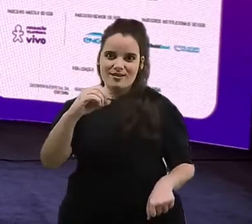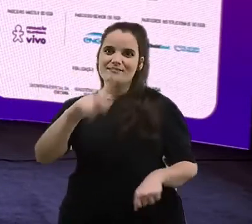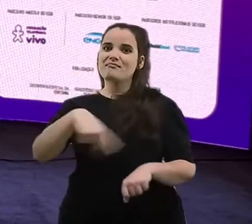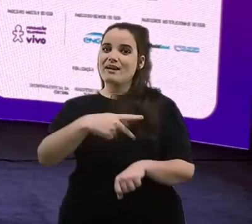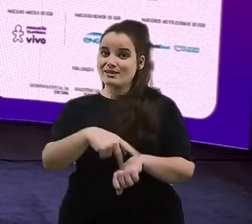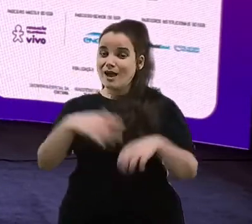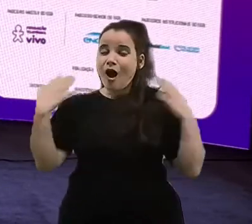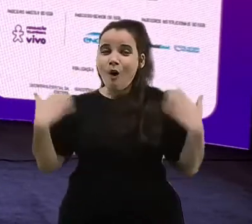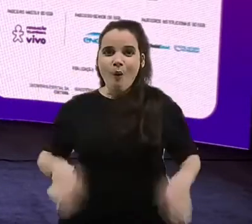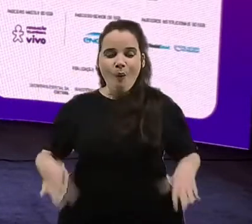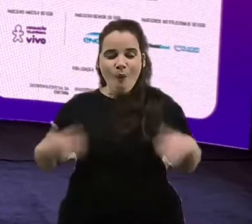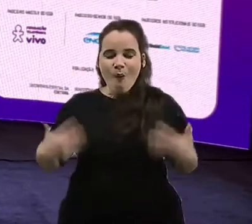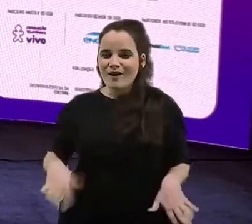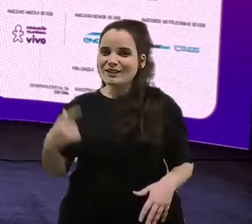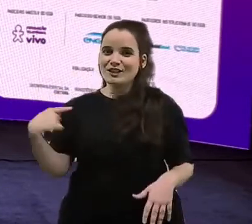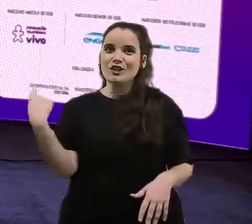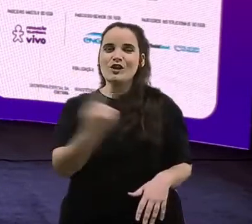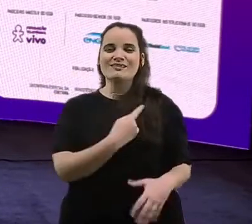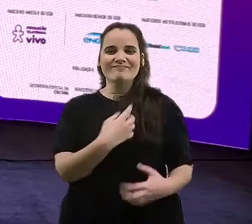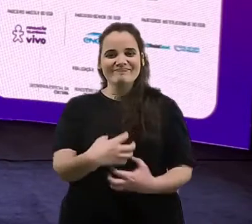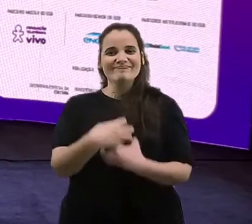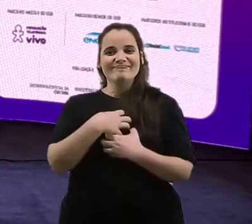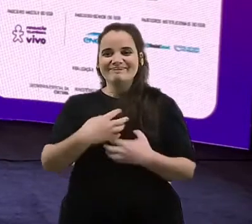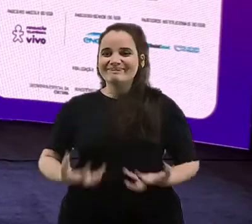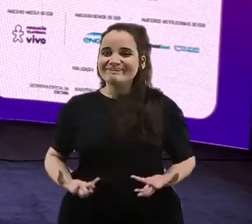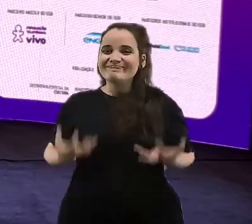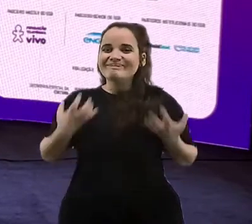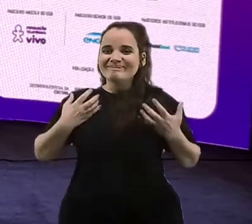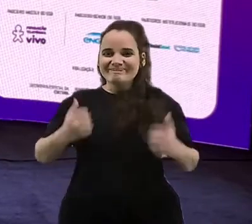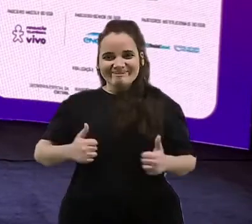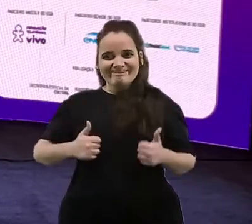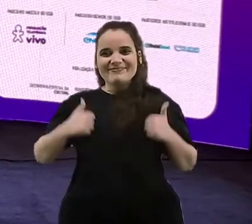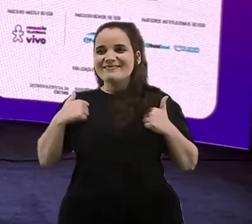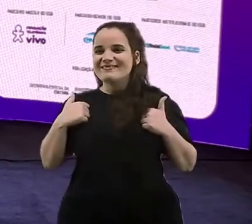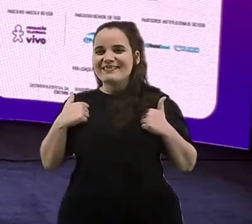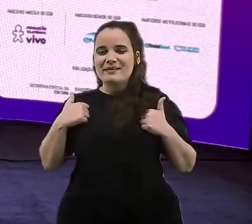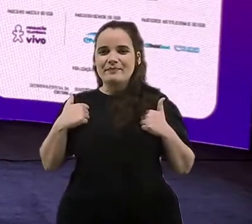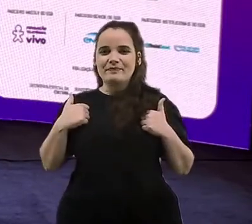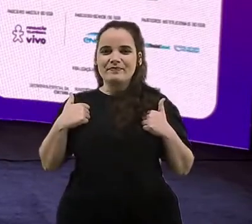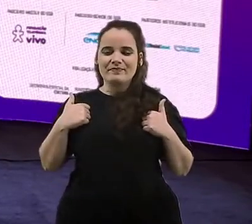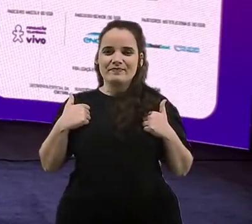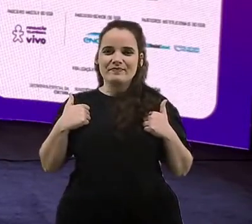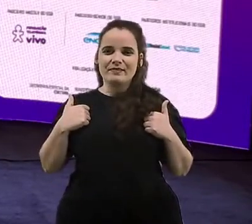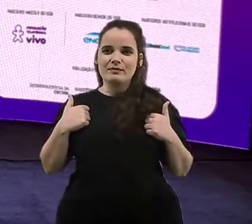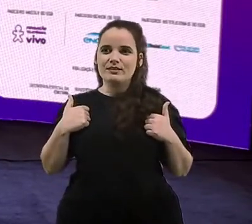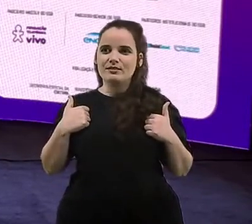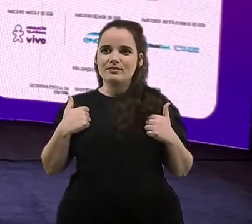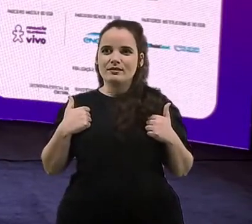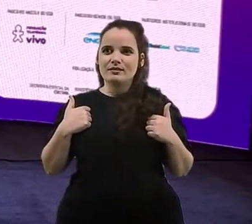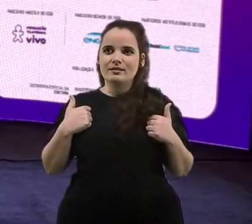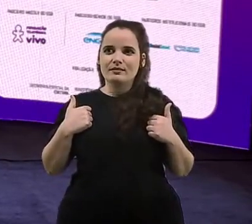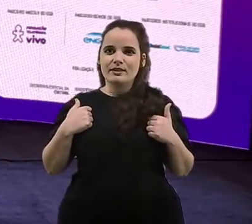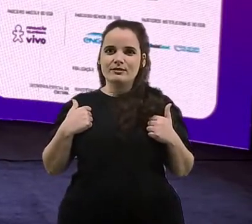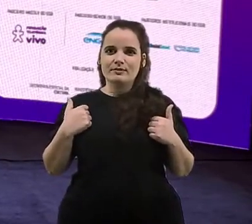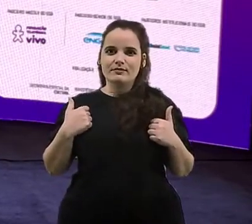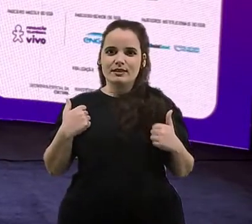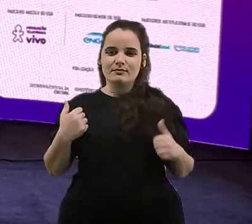de orgulho, perceber que a gente consegue acessar e consegue ajudar